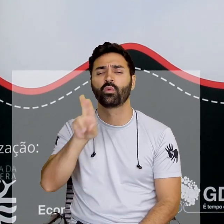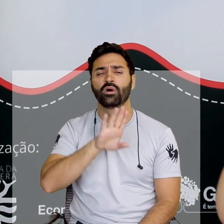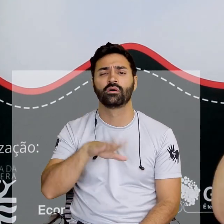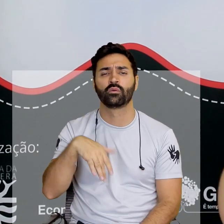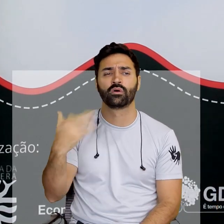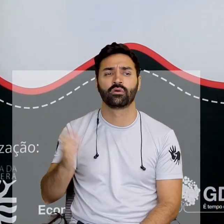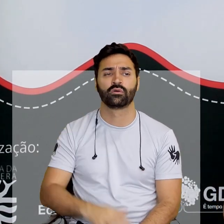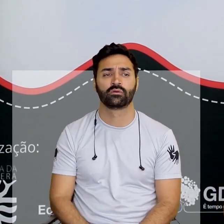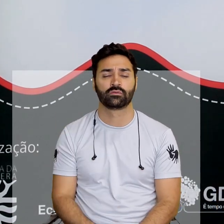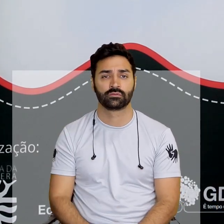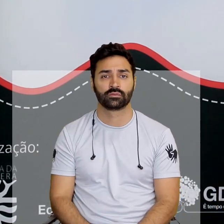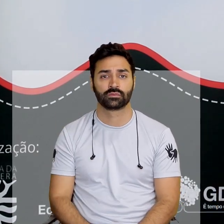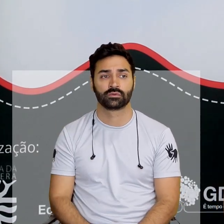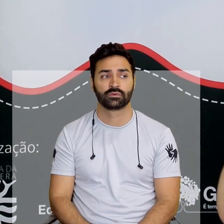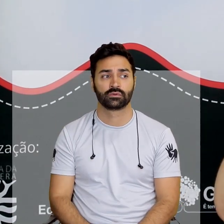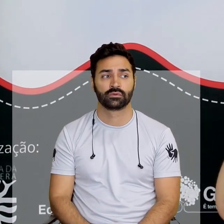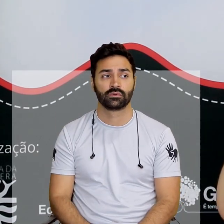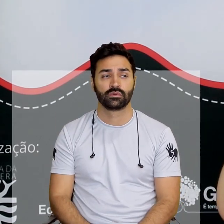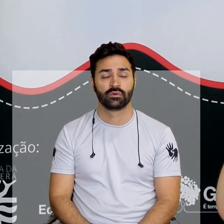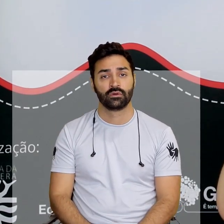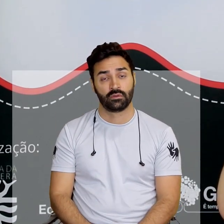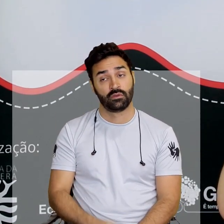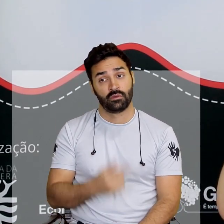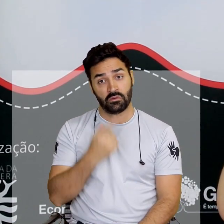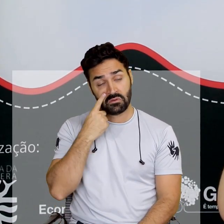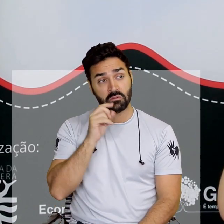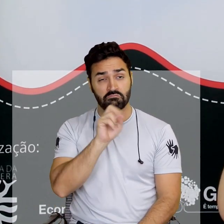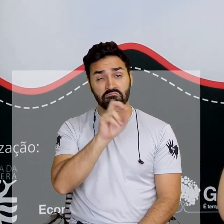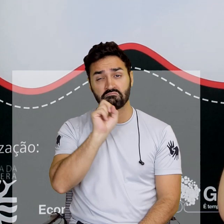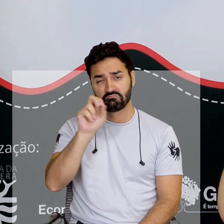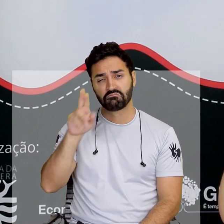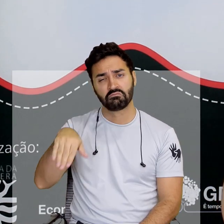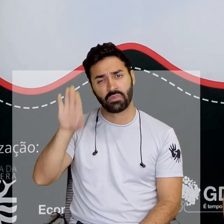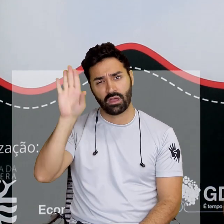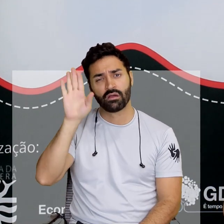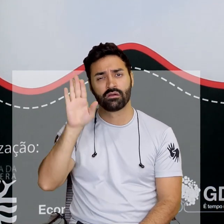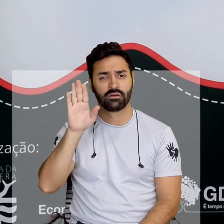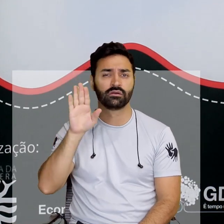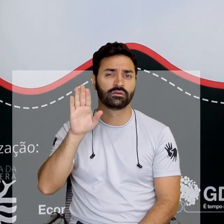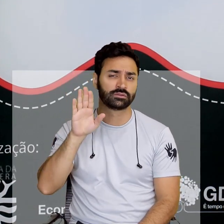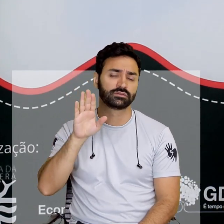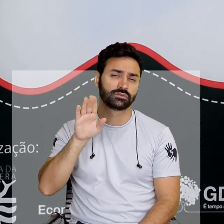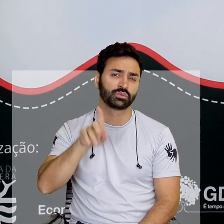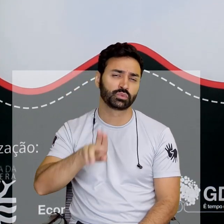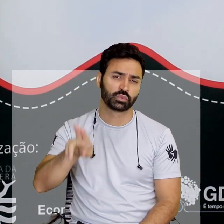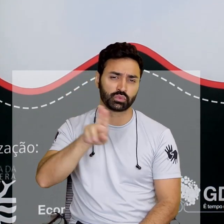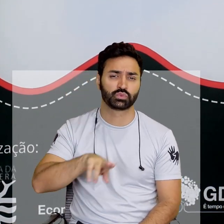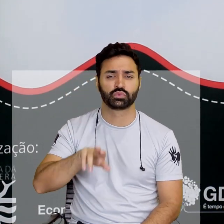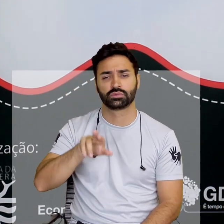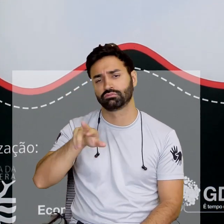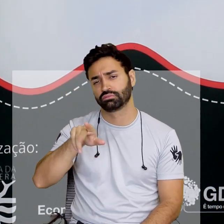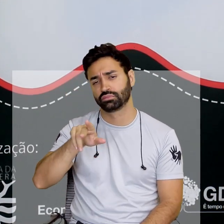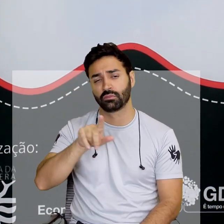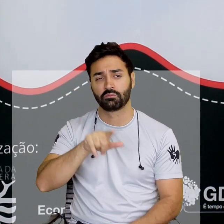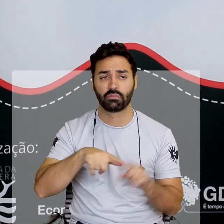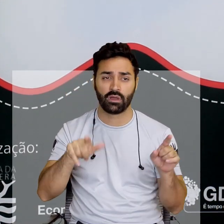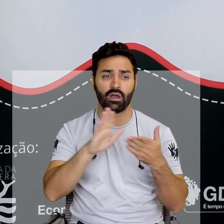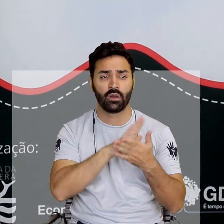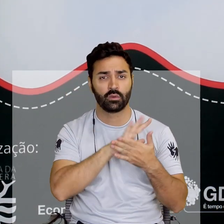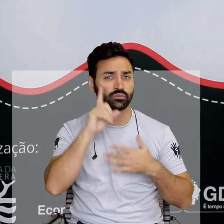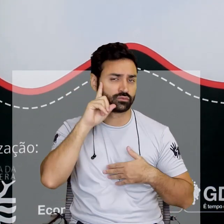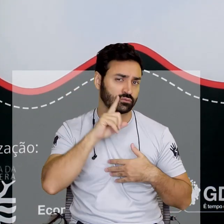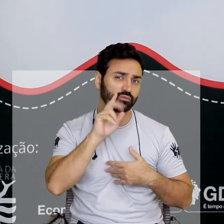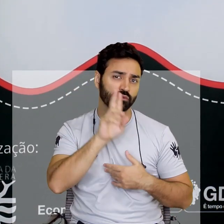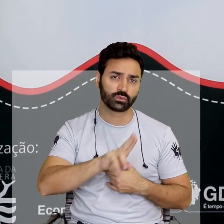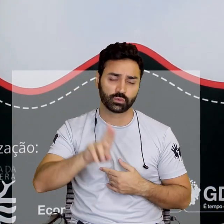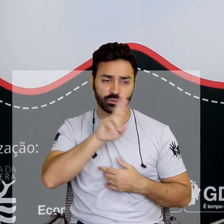dois? Eu vejo mais as pessoas usando esse aqui, mas eu já vi outros surdos usando esse,